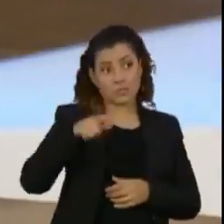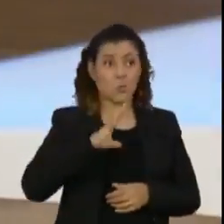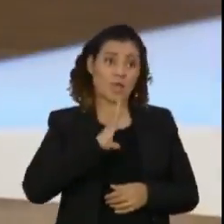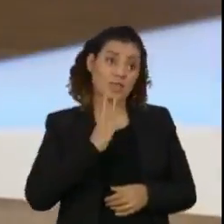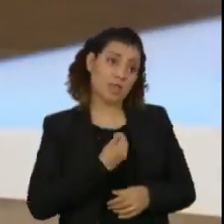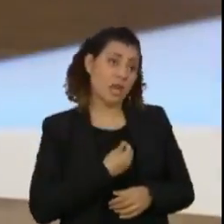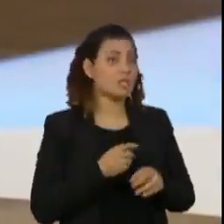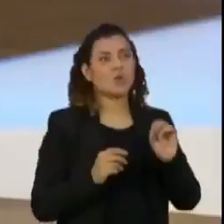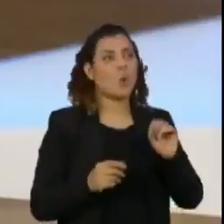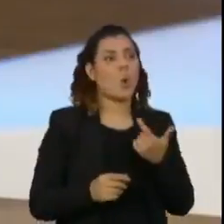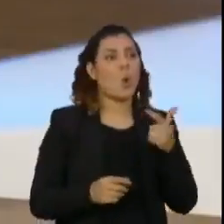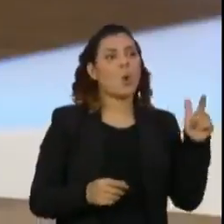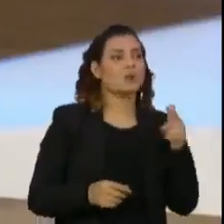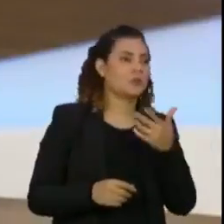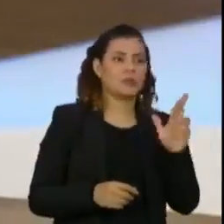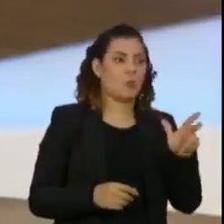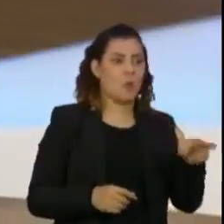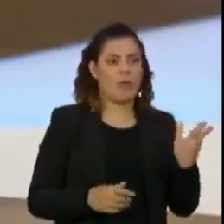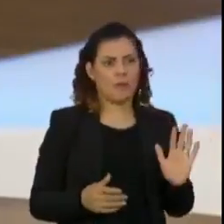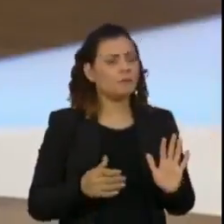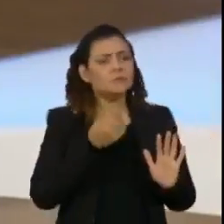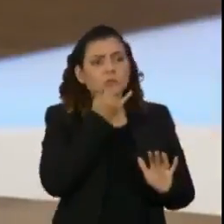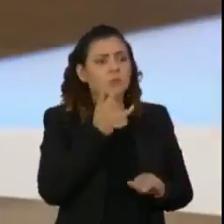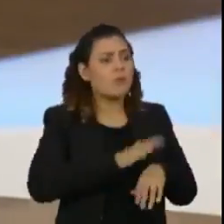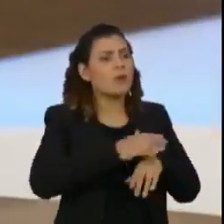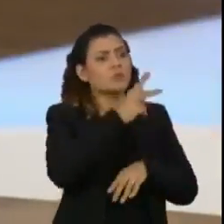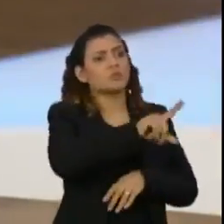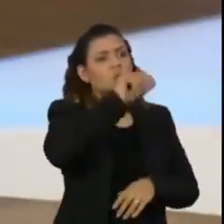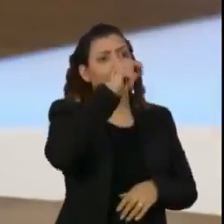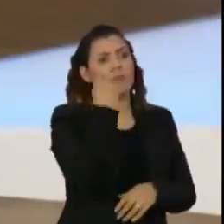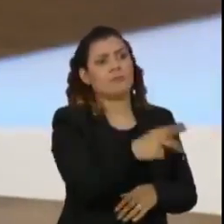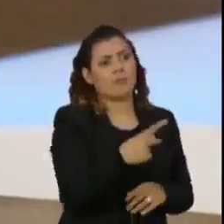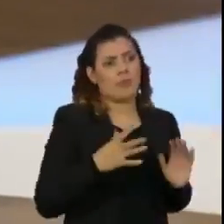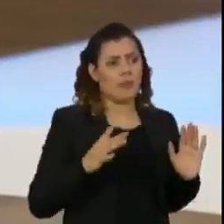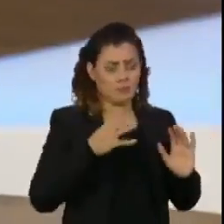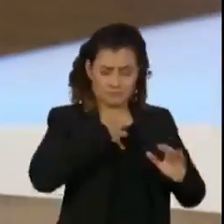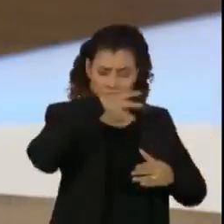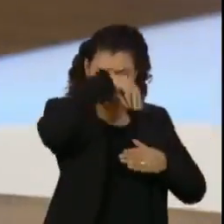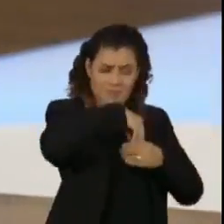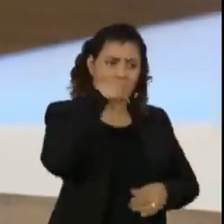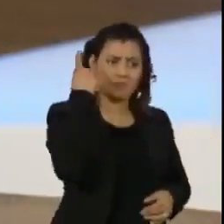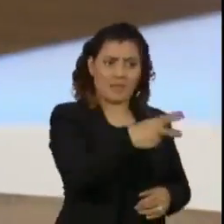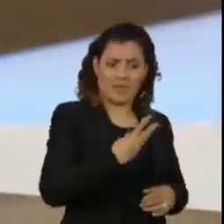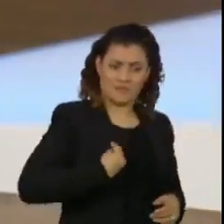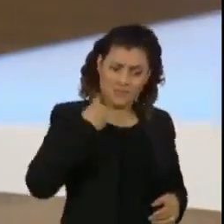é trans ou não é. É uma escolha dela, é a orientação dela.